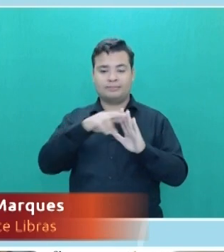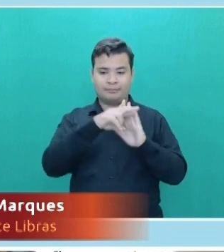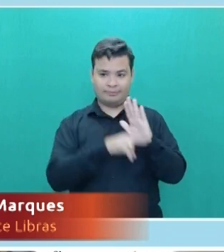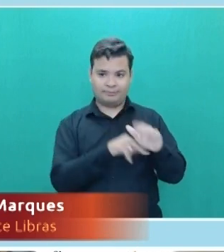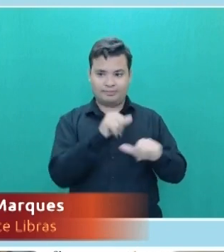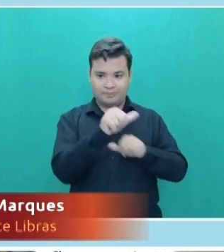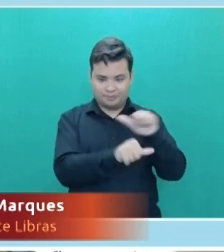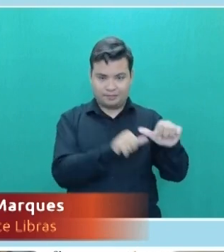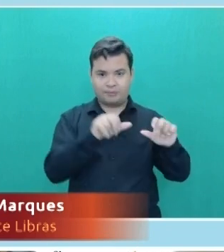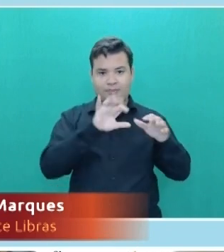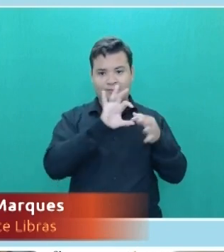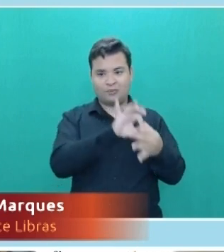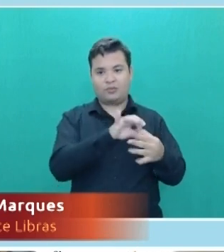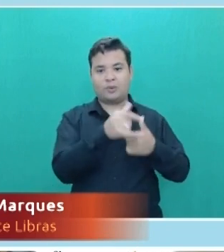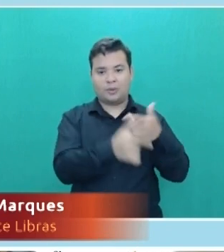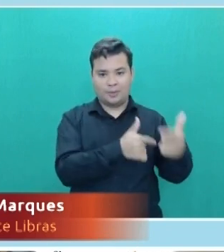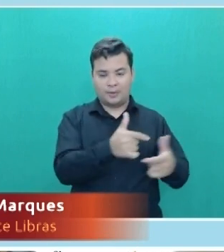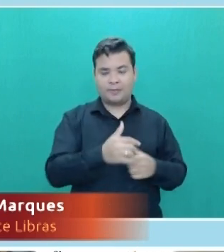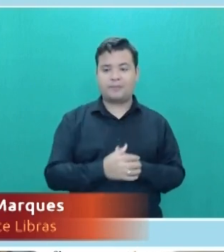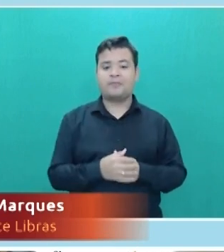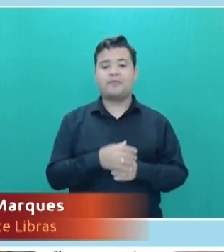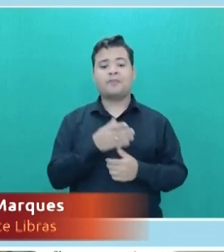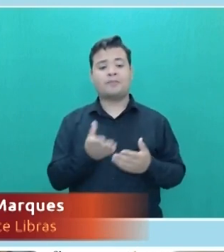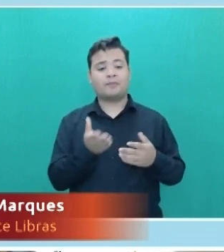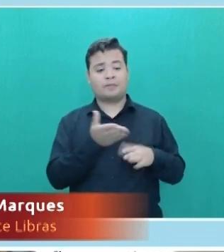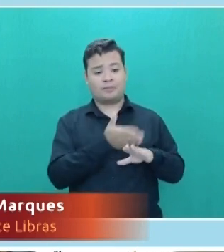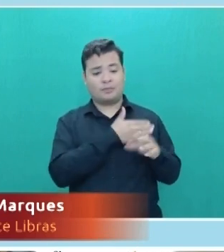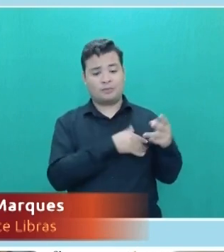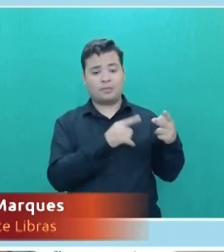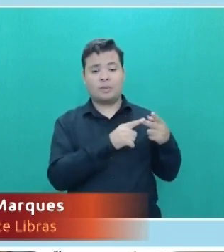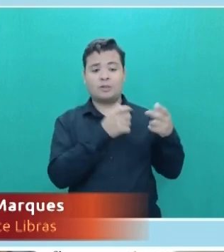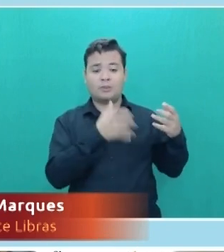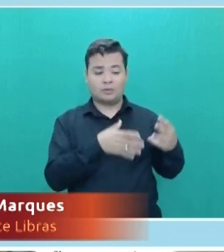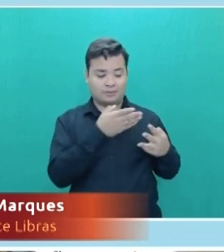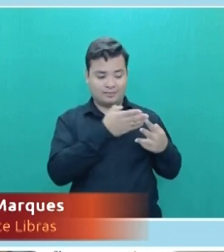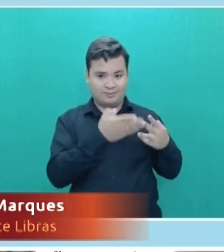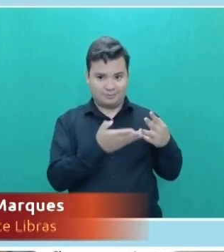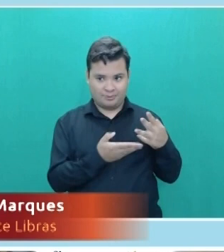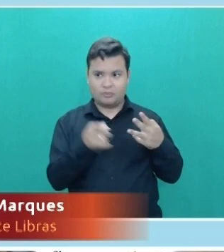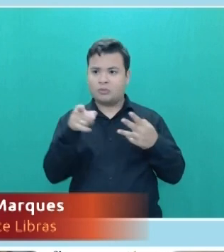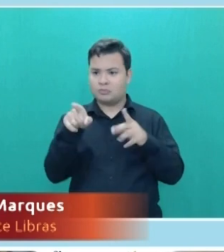vertentes diferentes. Se quiser fazer uma análise também sobre essas 3 vertentes, depois a gente vai